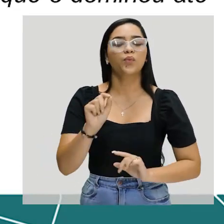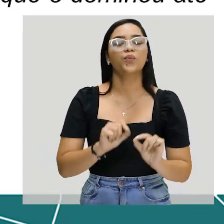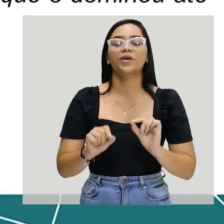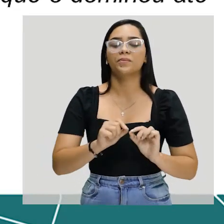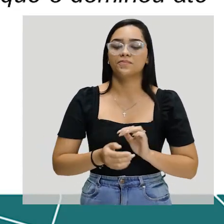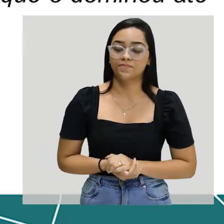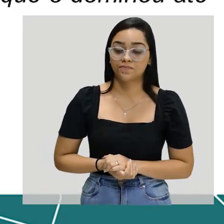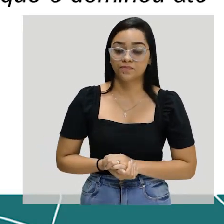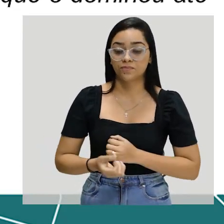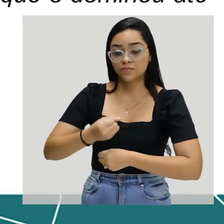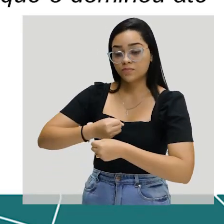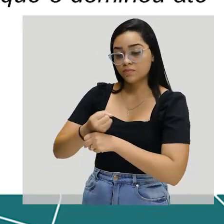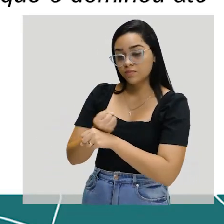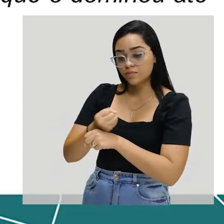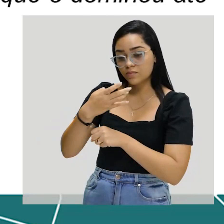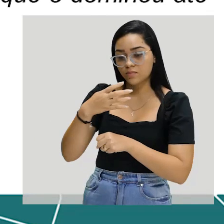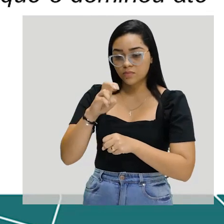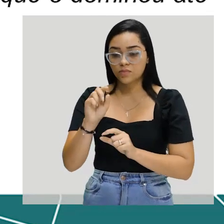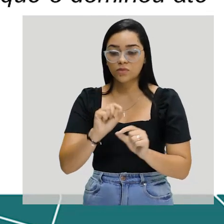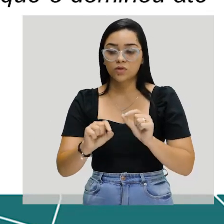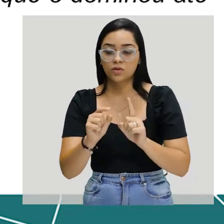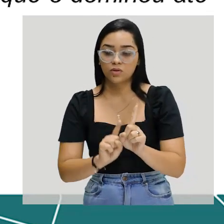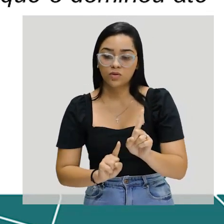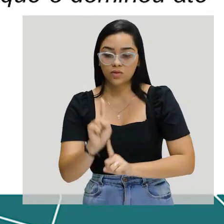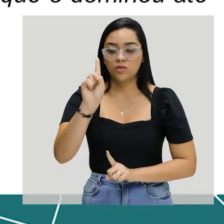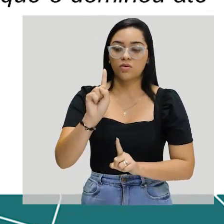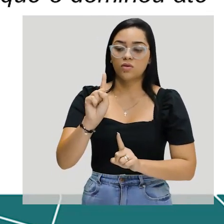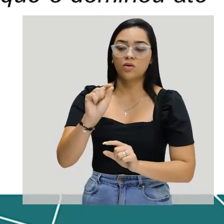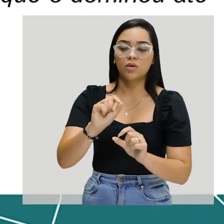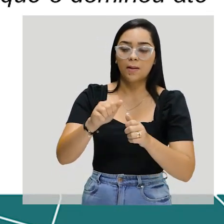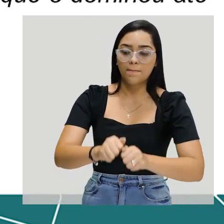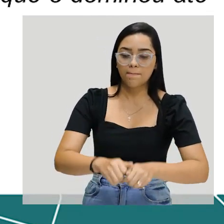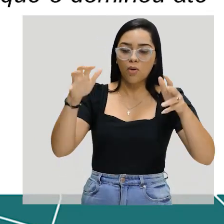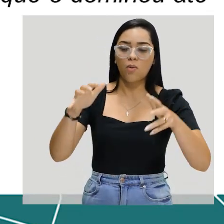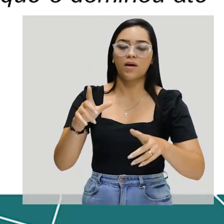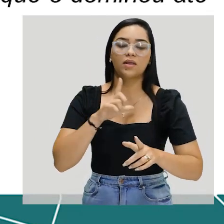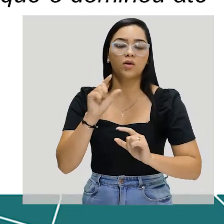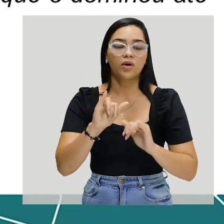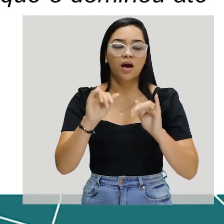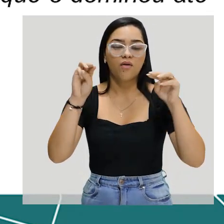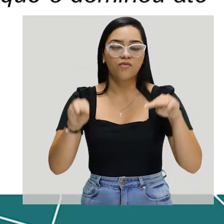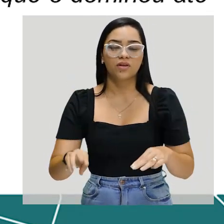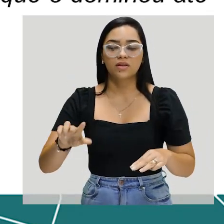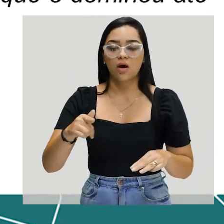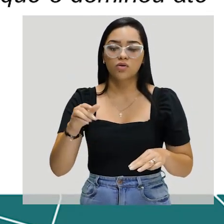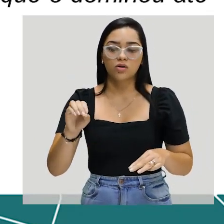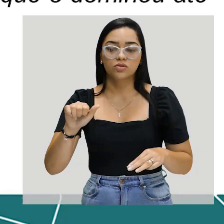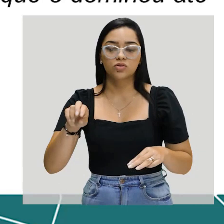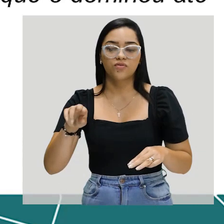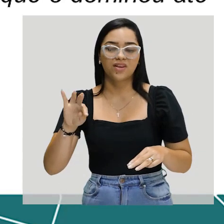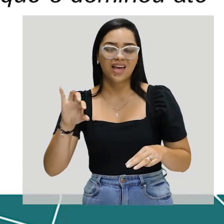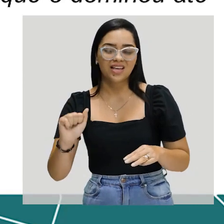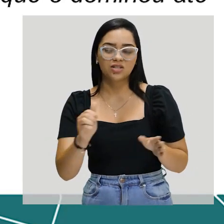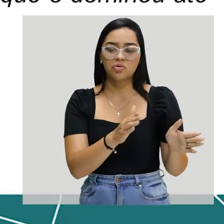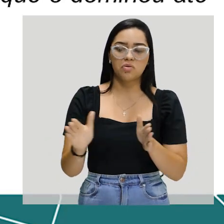os 45 anos que vão do lançamento das bombas atômicas até o fim da União Soviética não